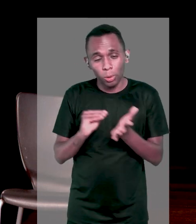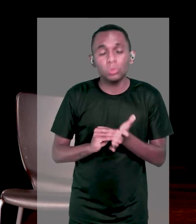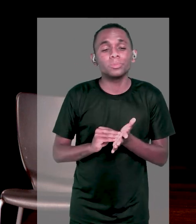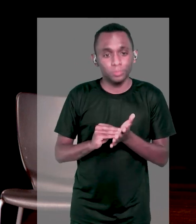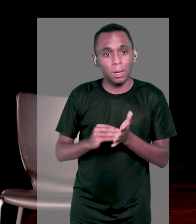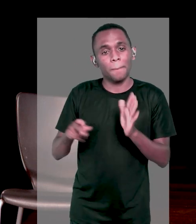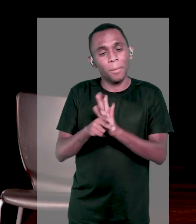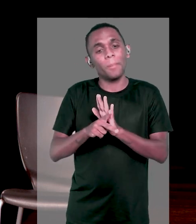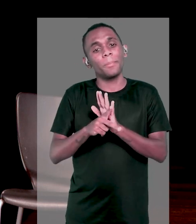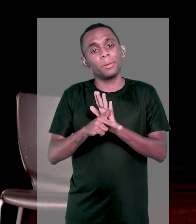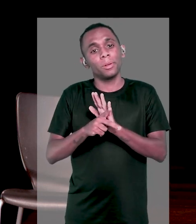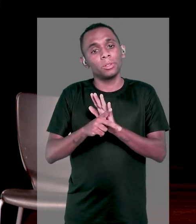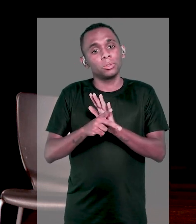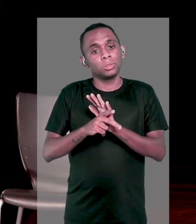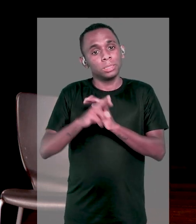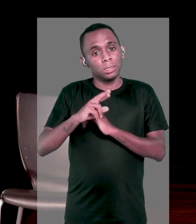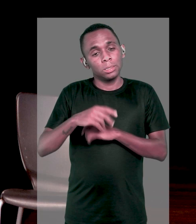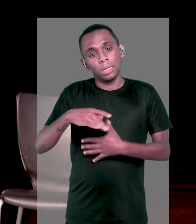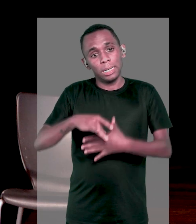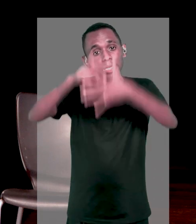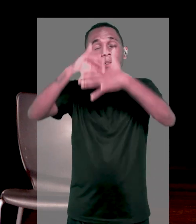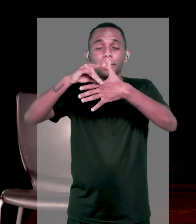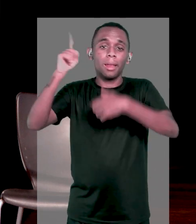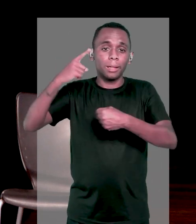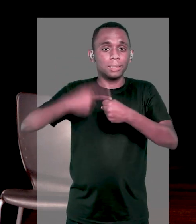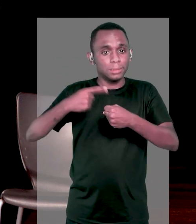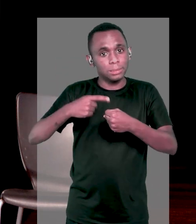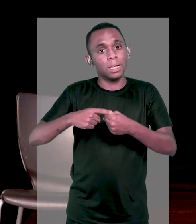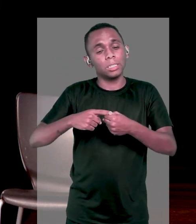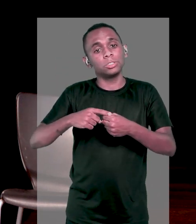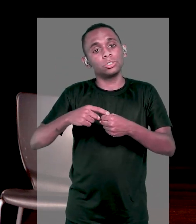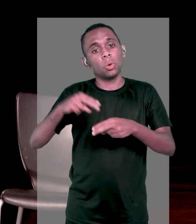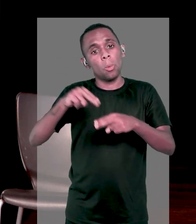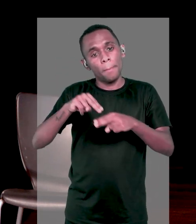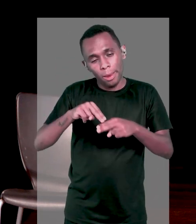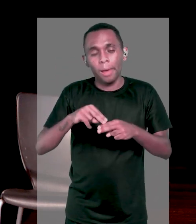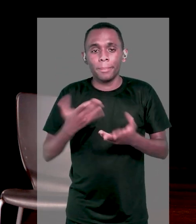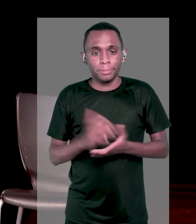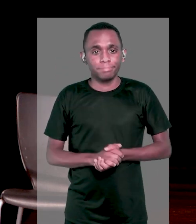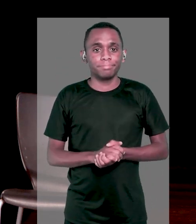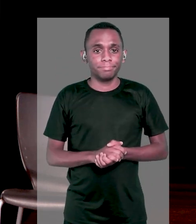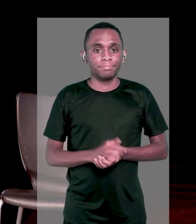intervém vejam vejam vocês não é é